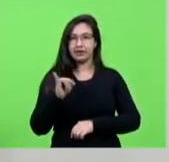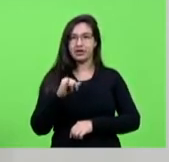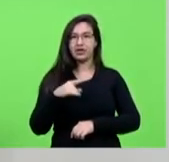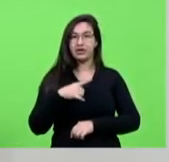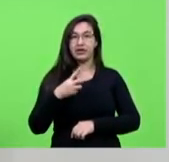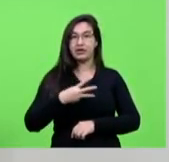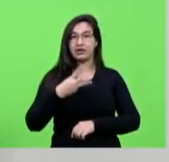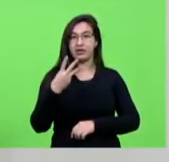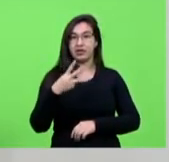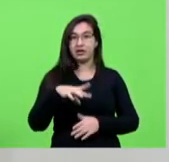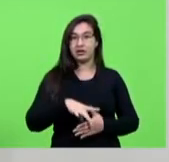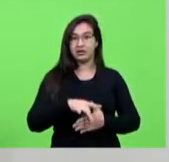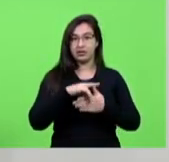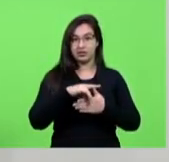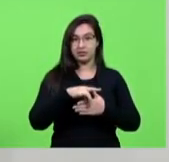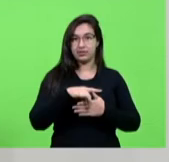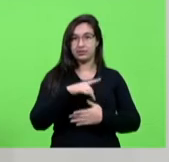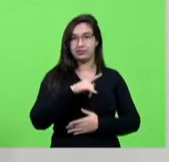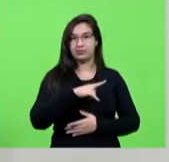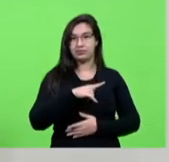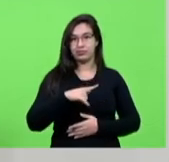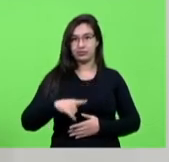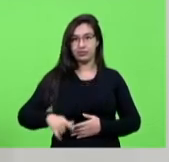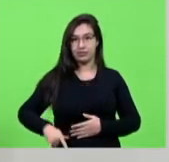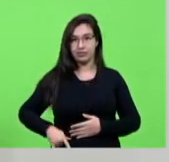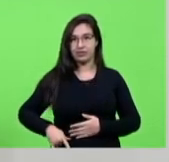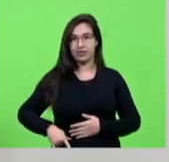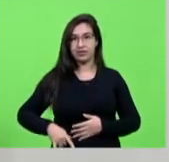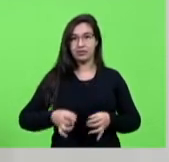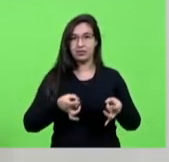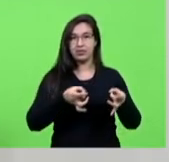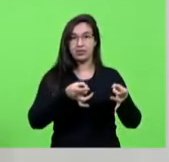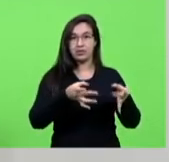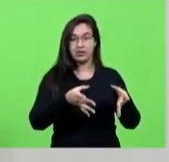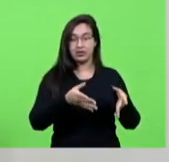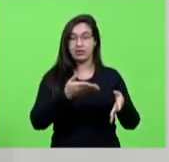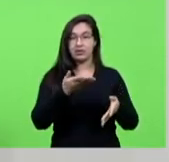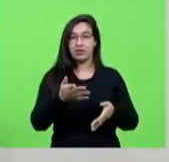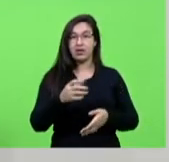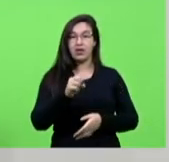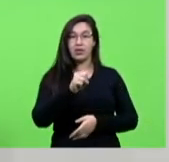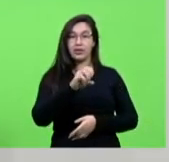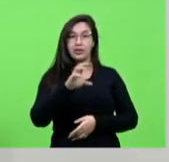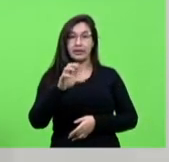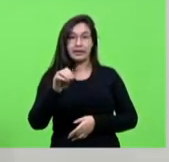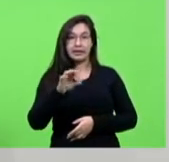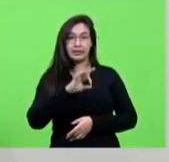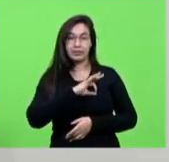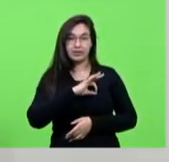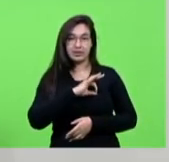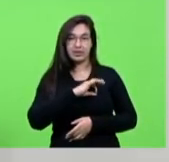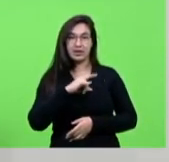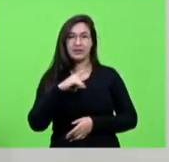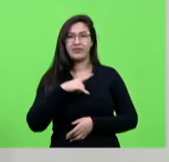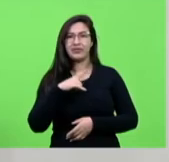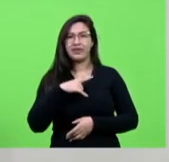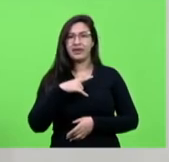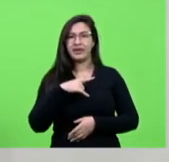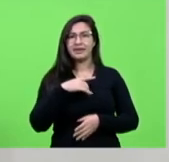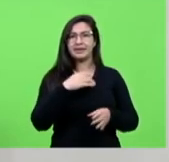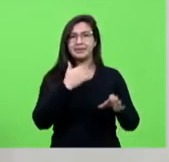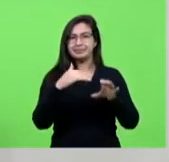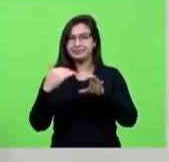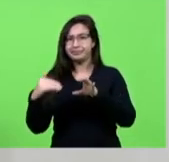de governo. Ali despejaram 80 policiais. Ah, mas é porque tinha uma janela de transferência. Não